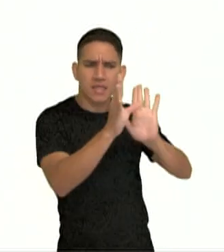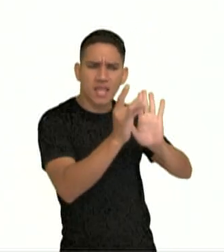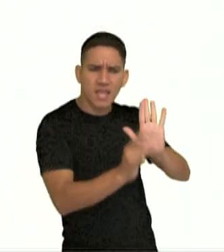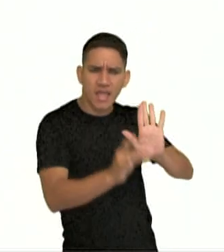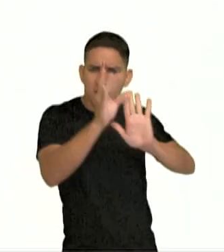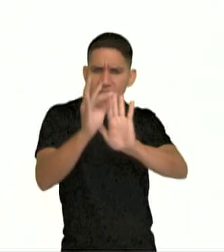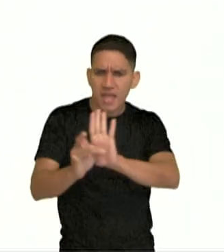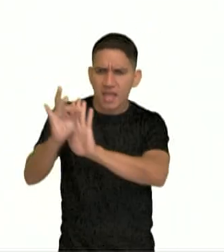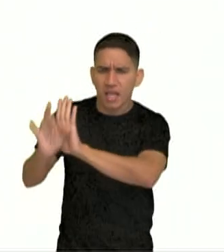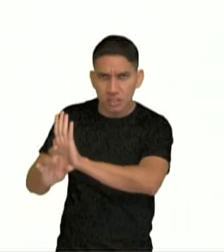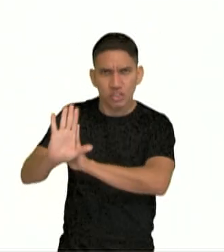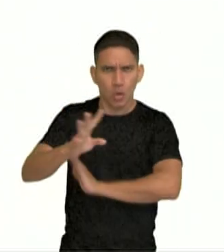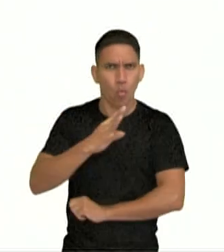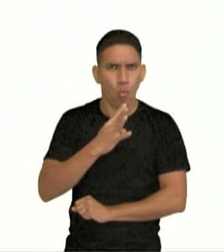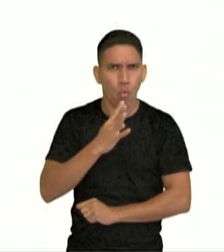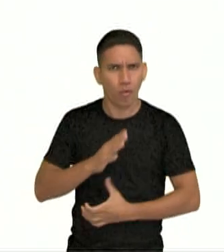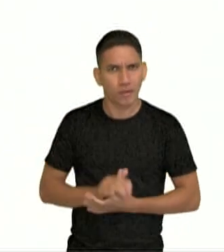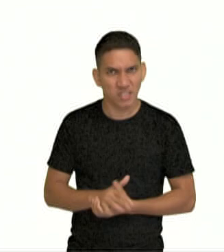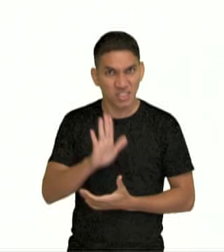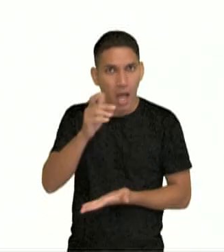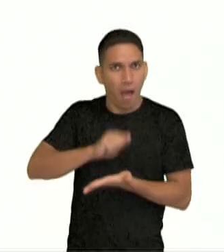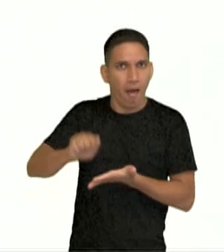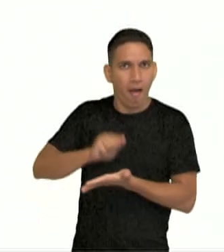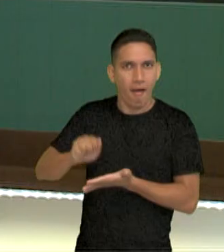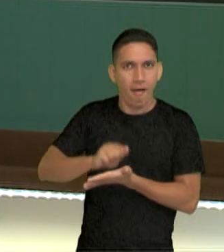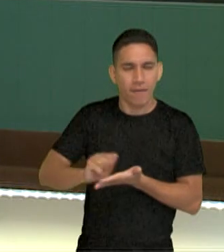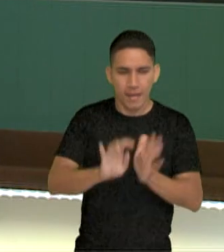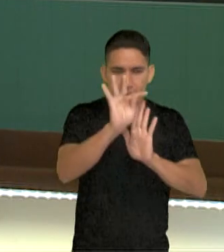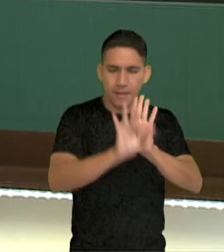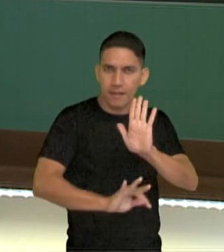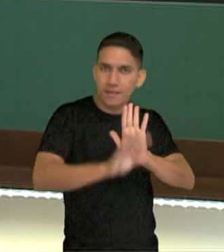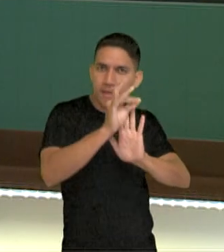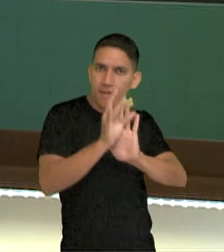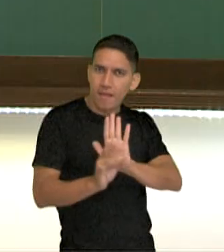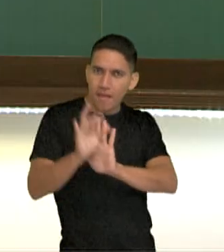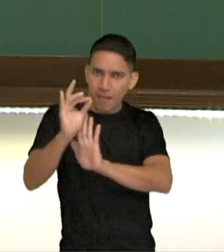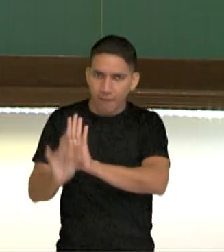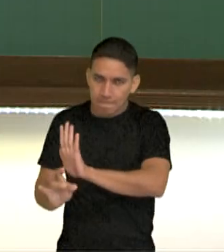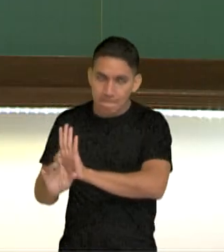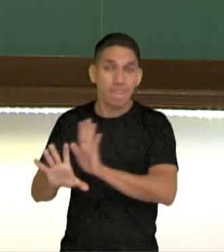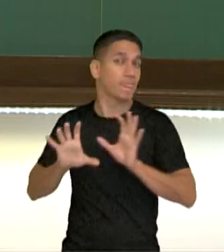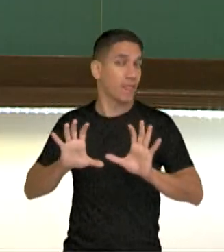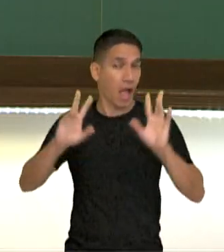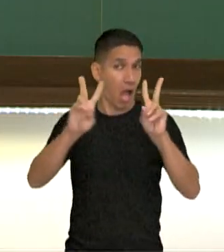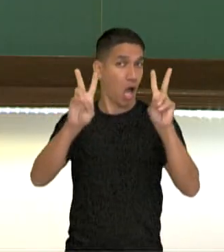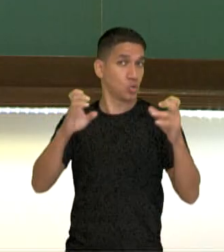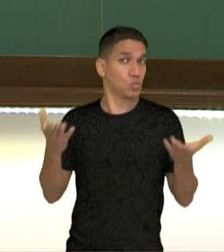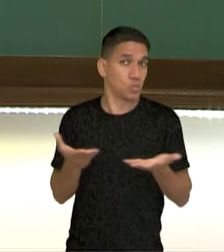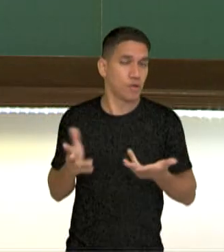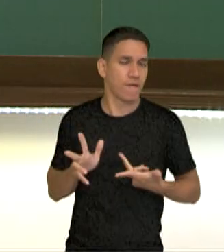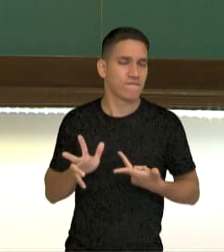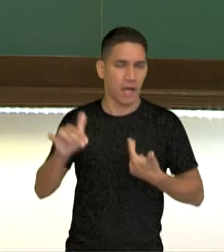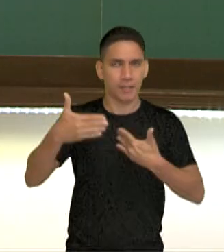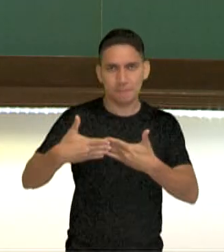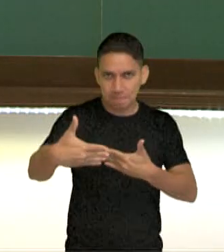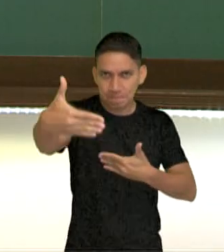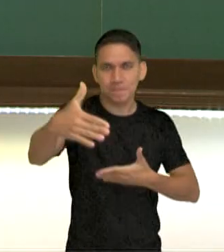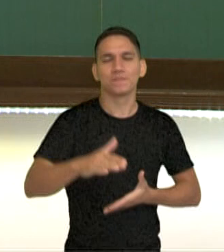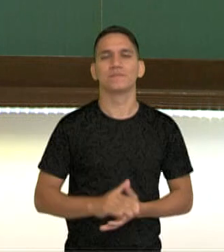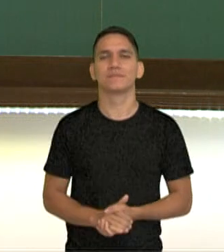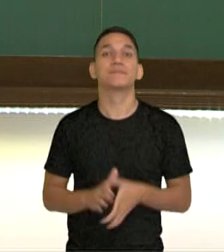já ouviu falar? Já escreveu um texto descritivo? Esse é o nosso assunto de hoje.